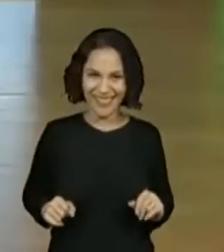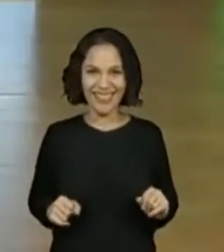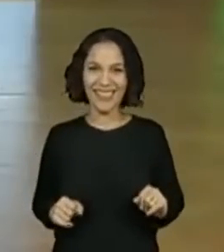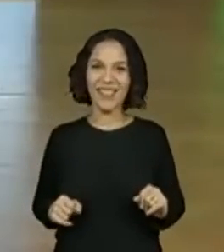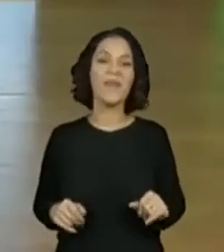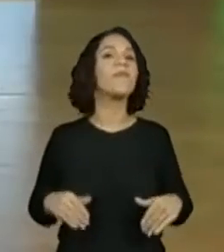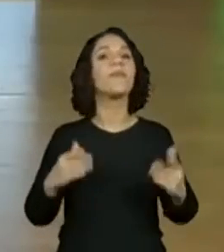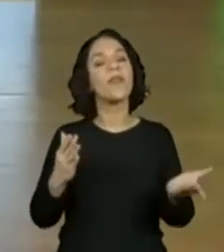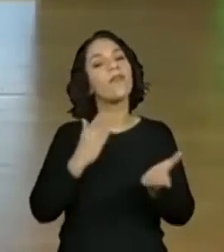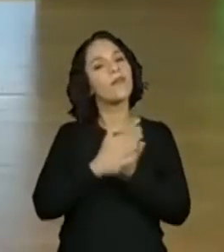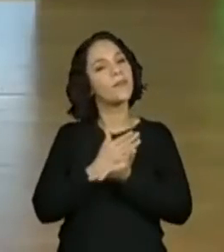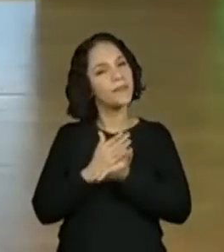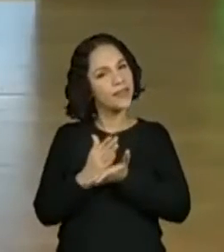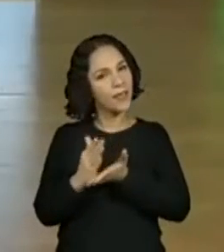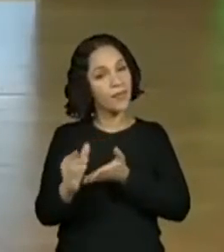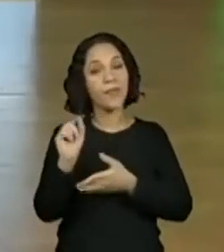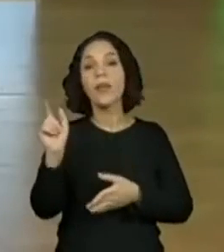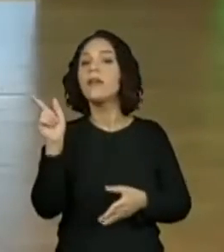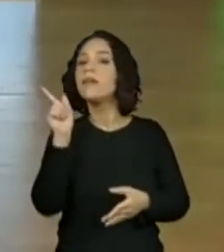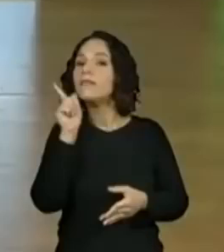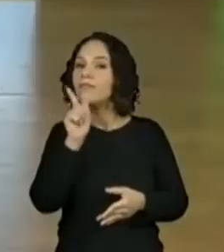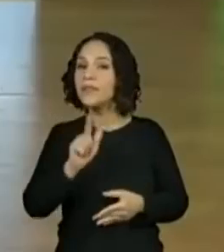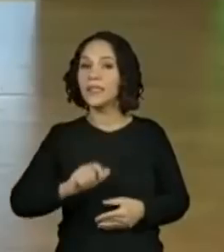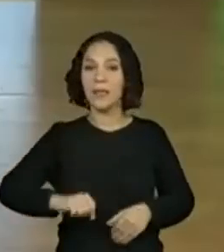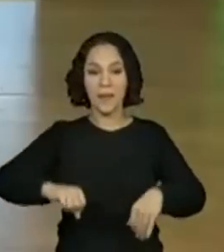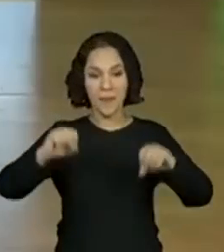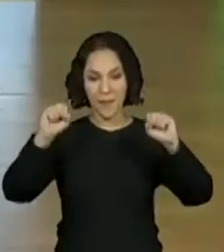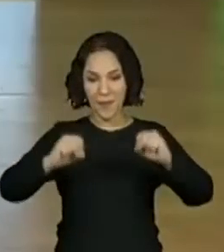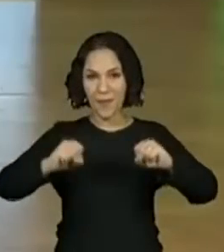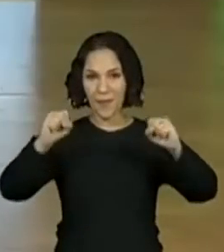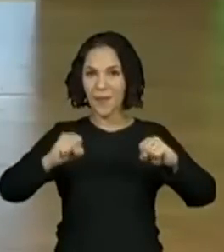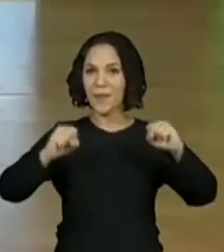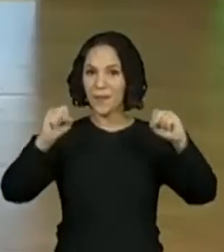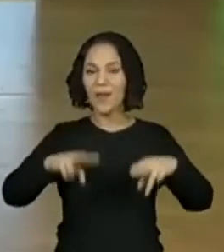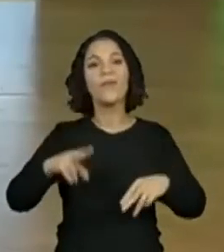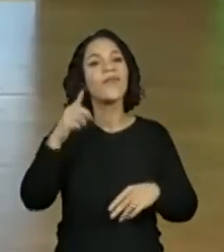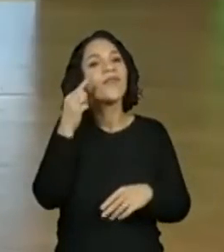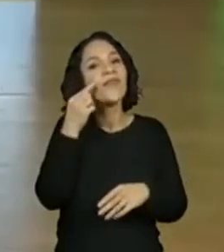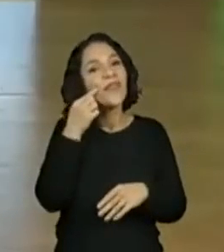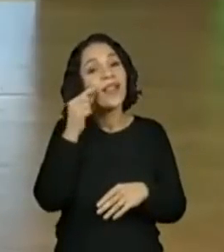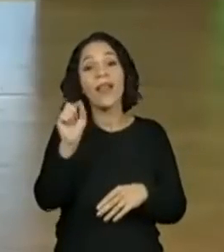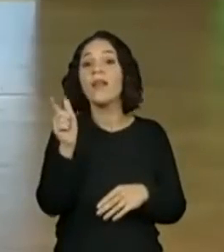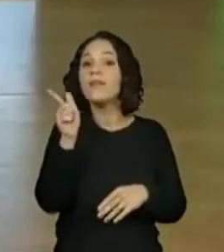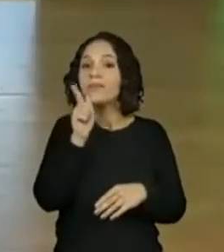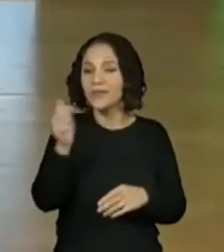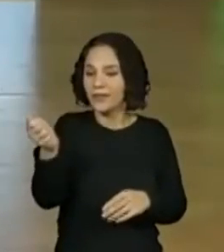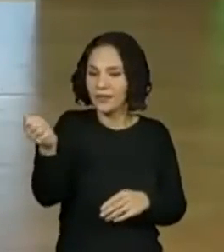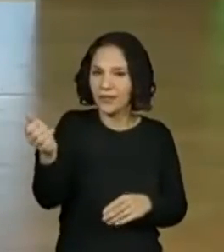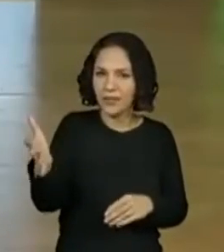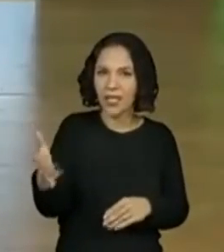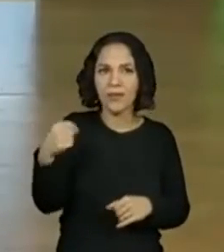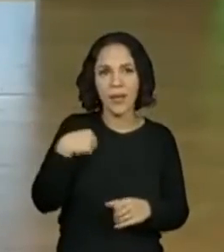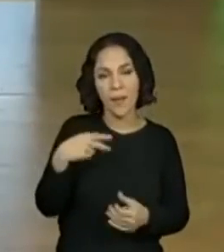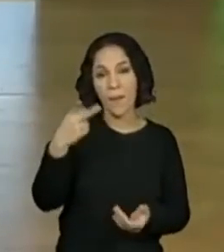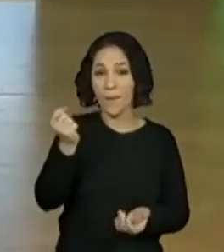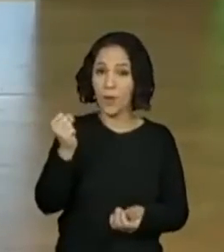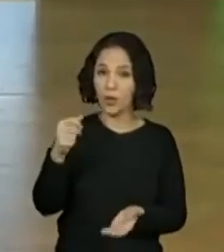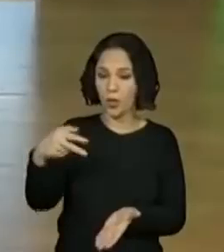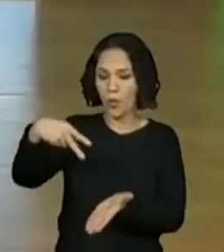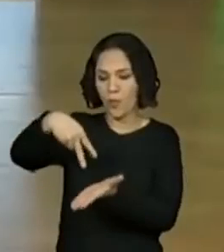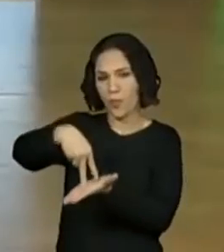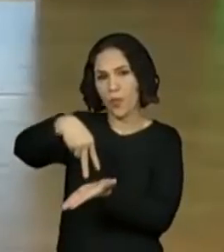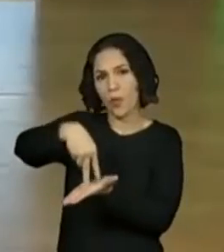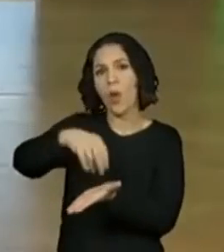nós vamos começar. Quem ganhar aqui no par ou ímpar vai jogar o dado, a figura que sair. Vai ter que ir pulando com os dois pés ou um